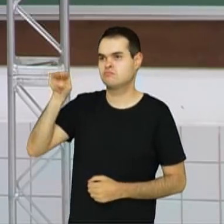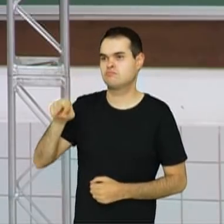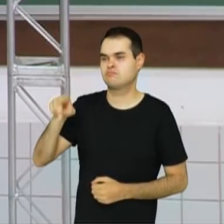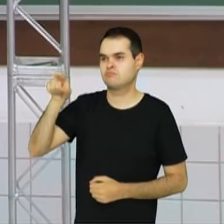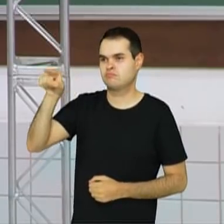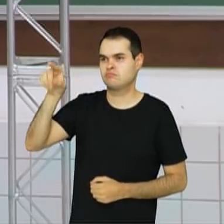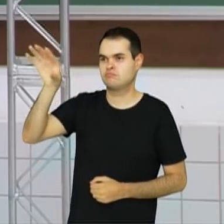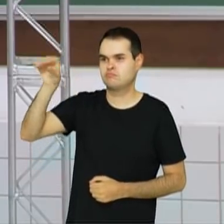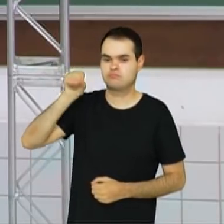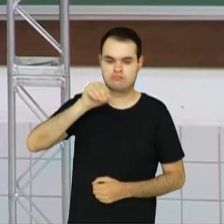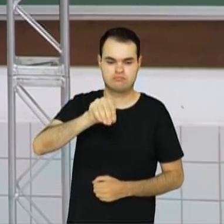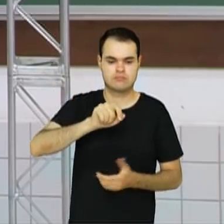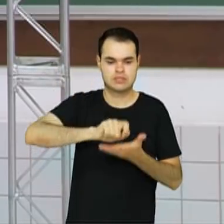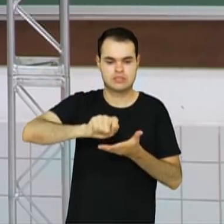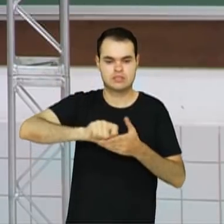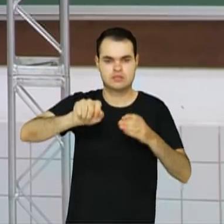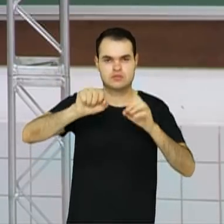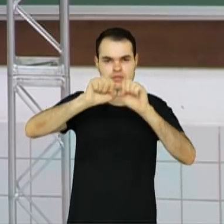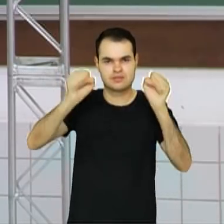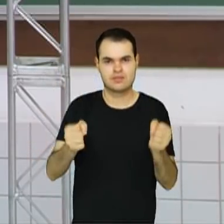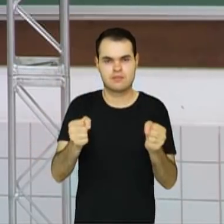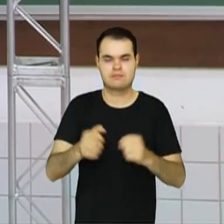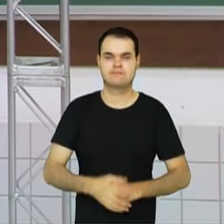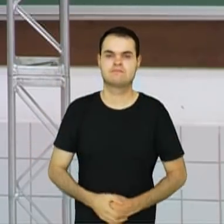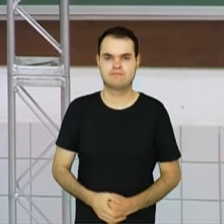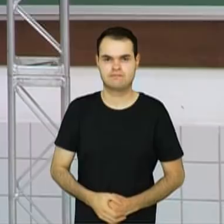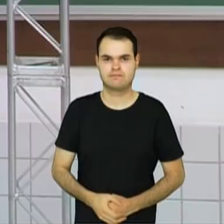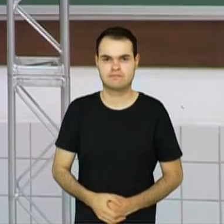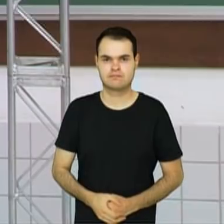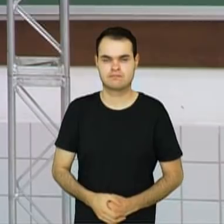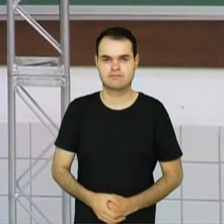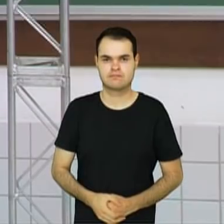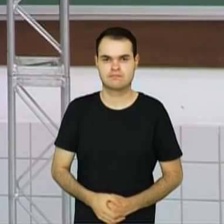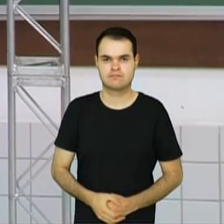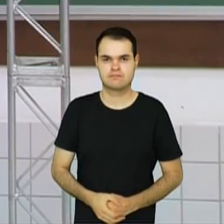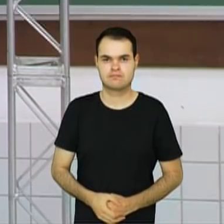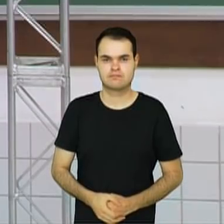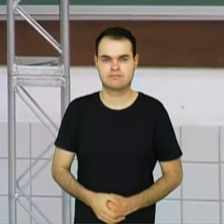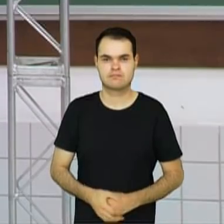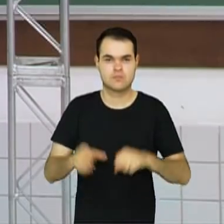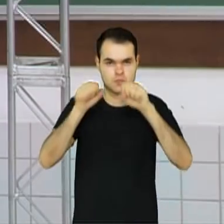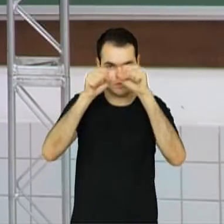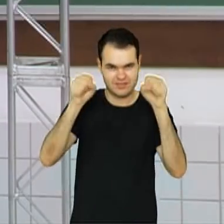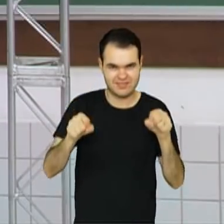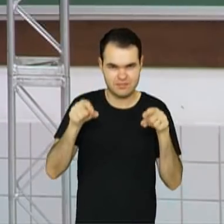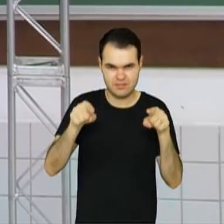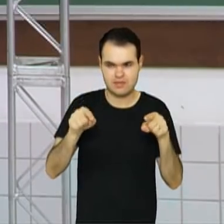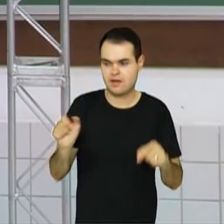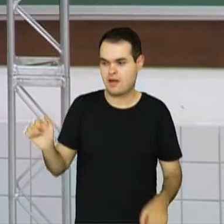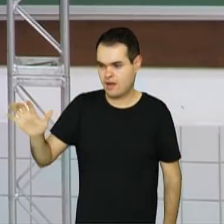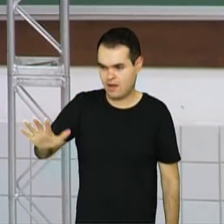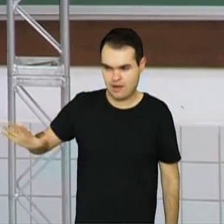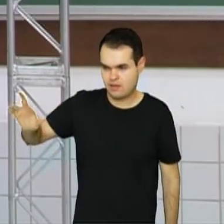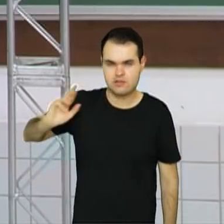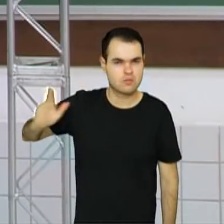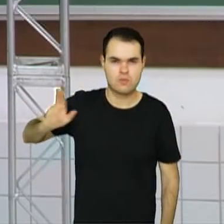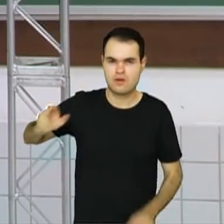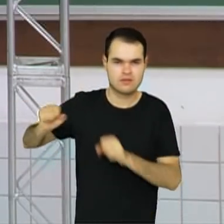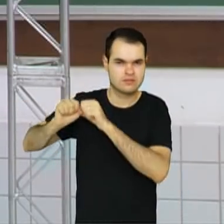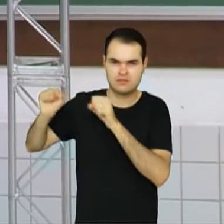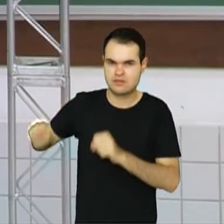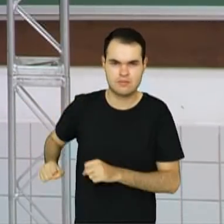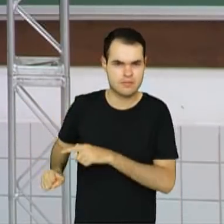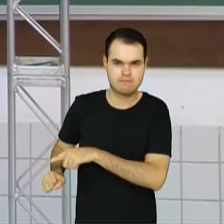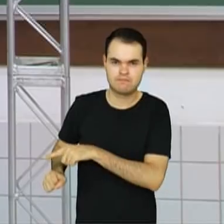e escrever o sistema. Uma coisa importante é, a área não faz parte do sistema. Você vai calcular a